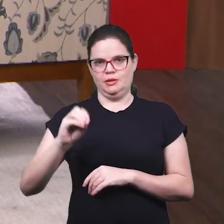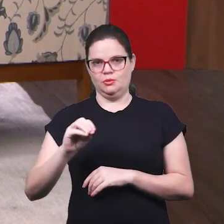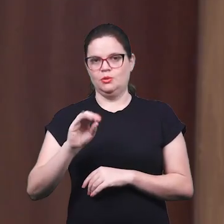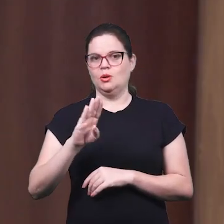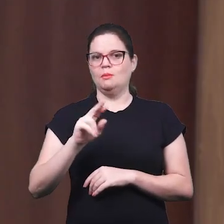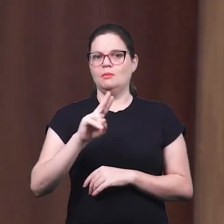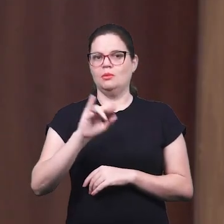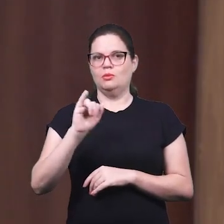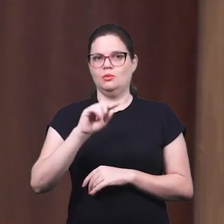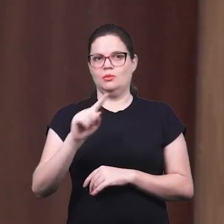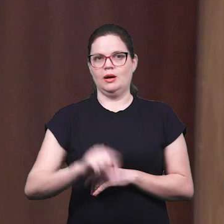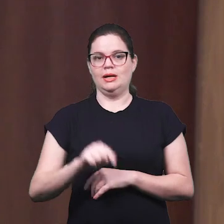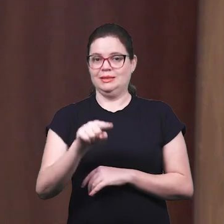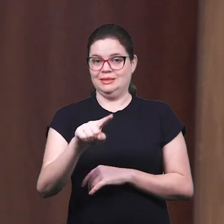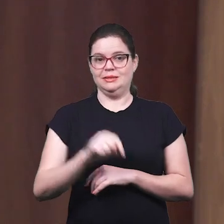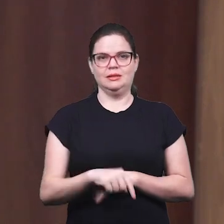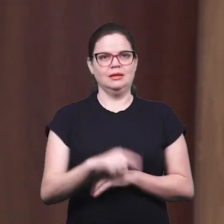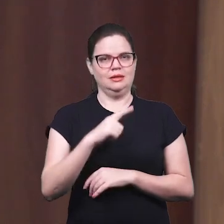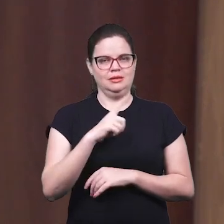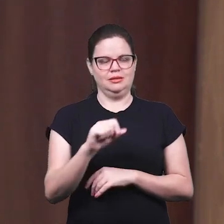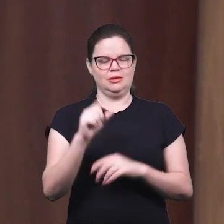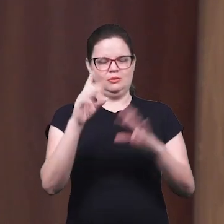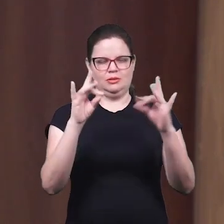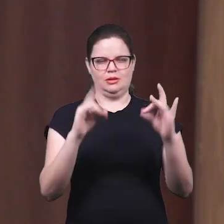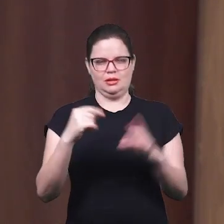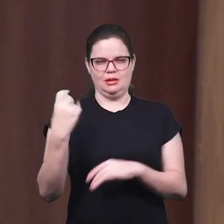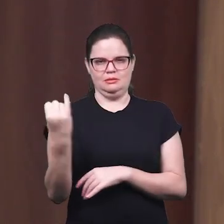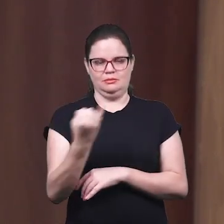América? A América é um detalhe importante, a América.